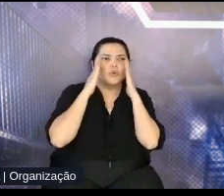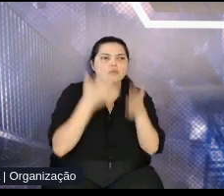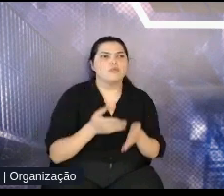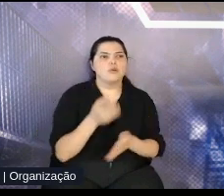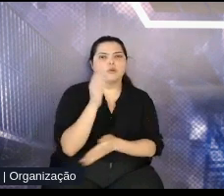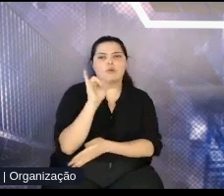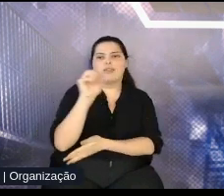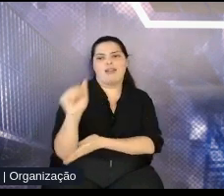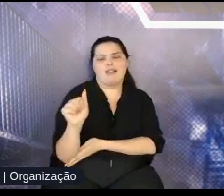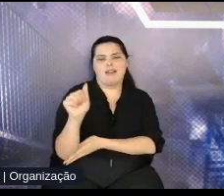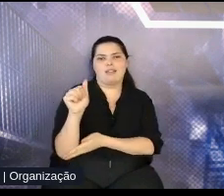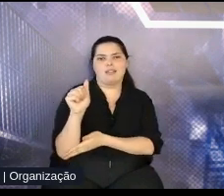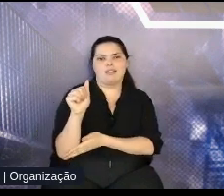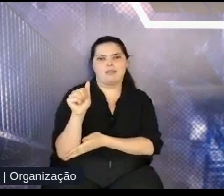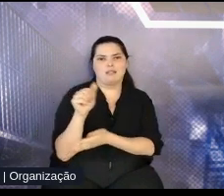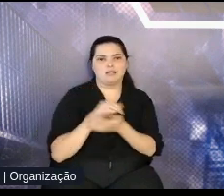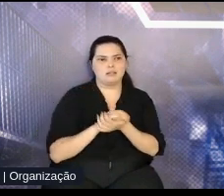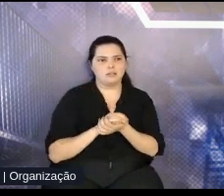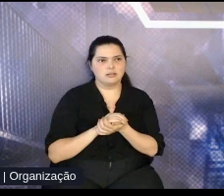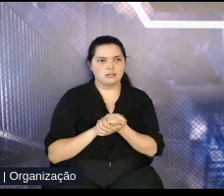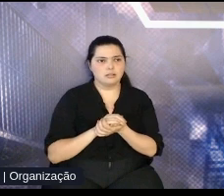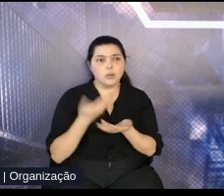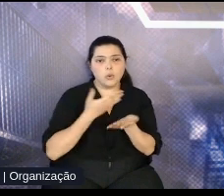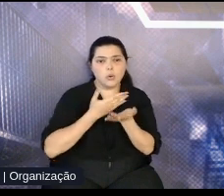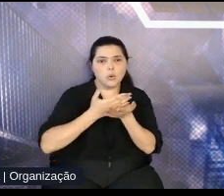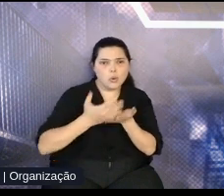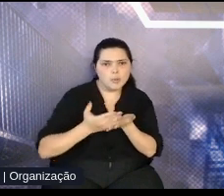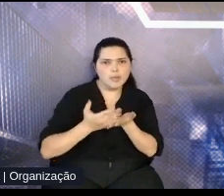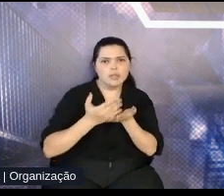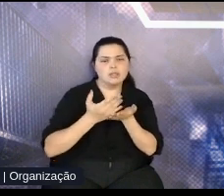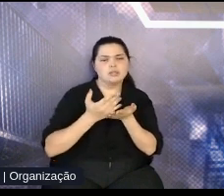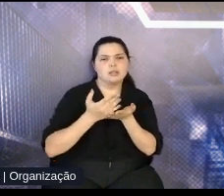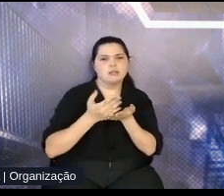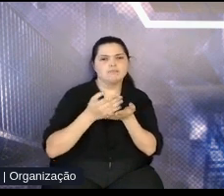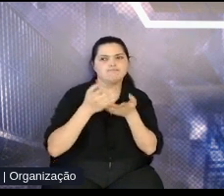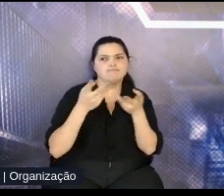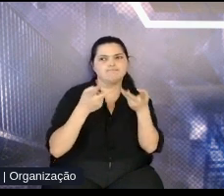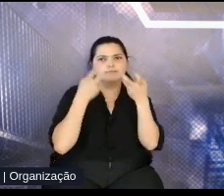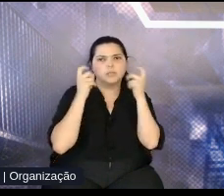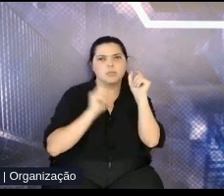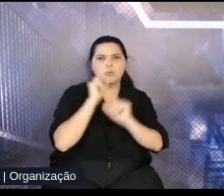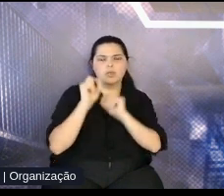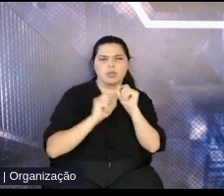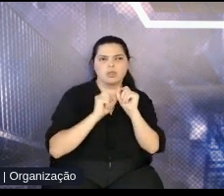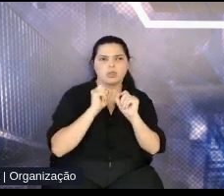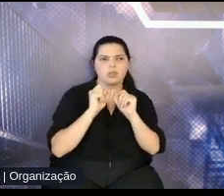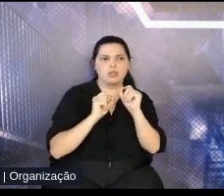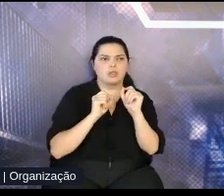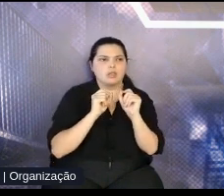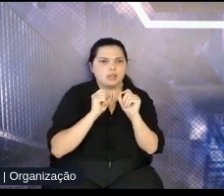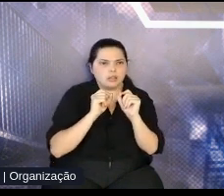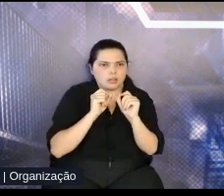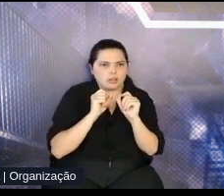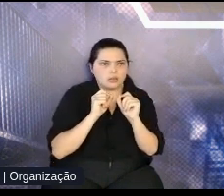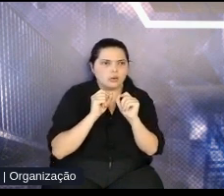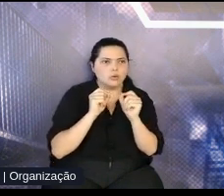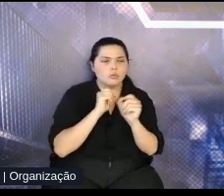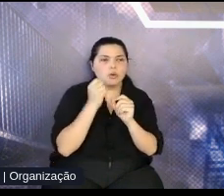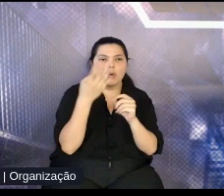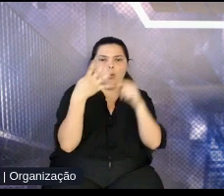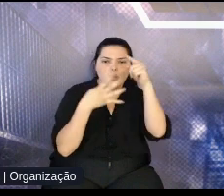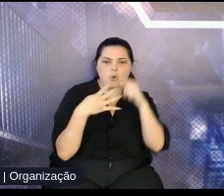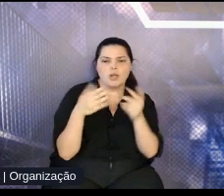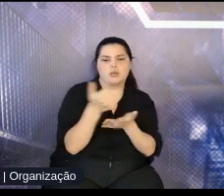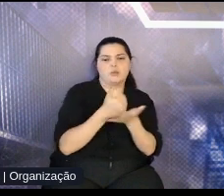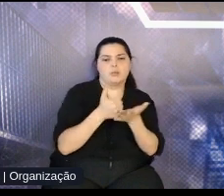artificial aplicada, né? Então, eu começo a ter esse olhar de como aspectos desses 4 princípios da aplicação